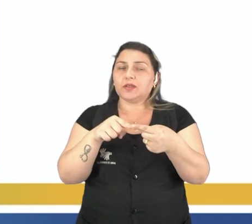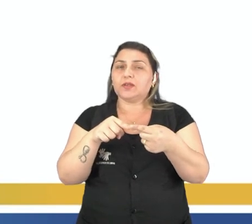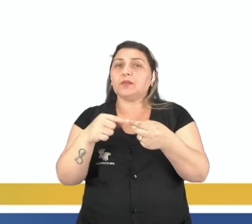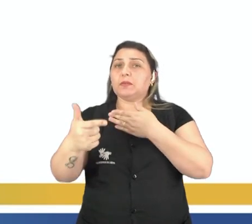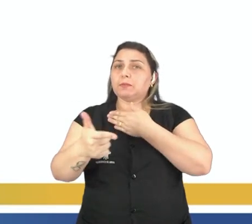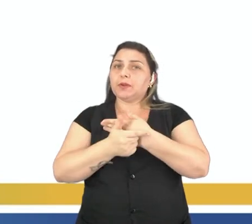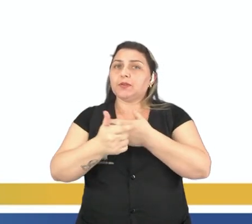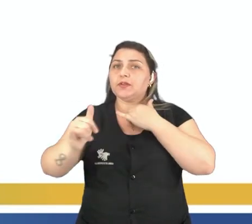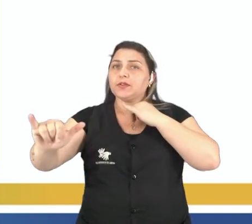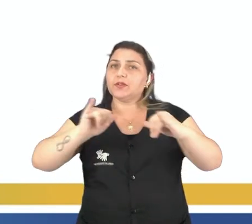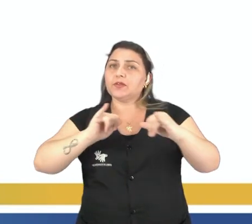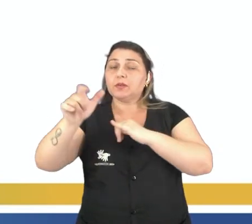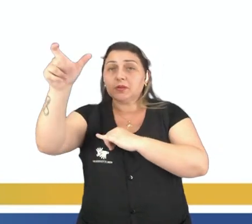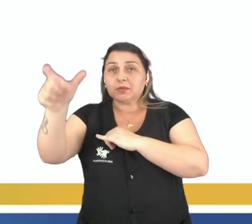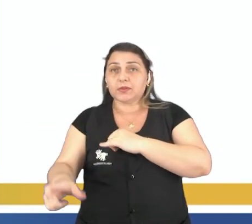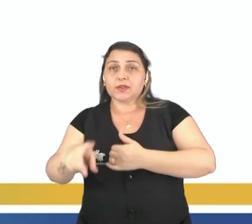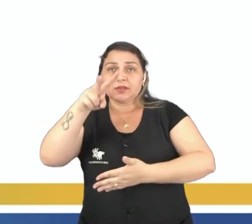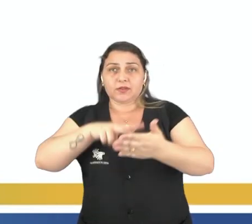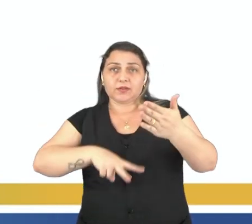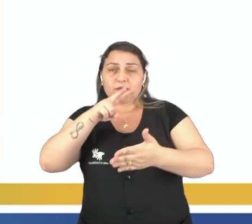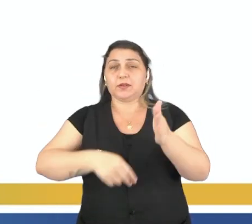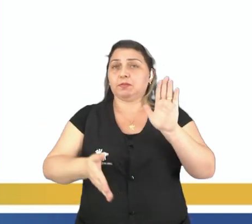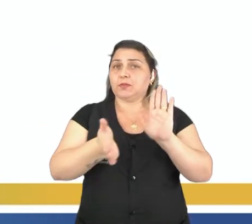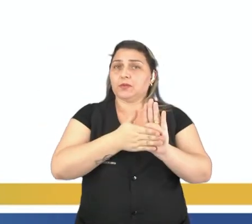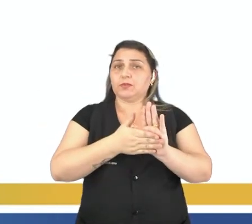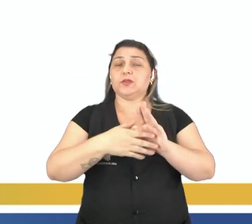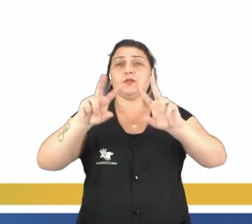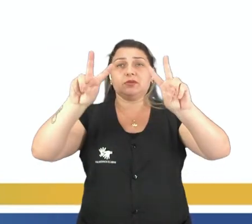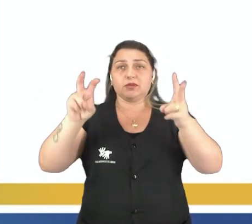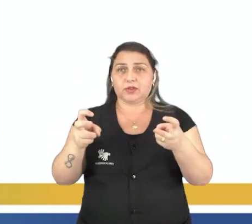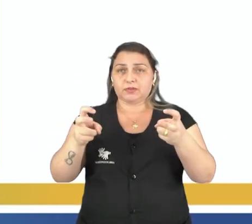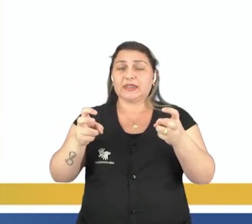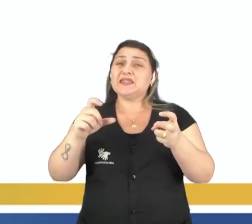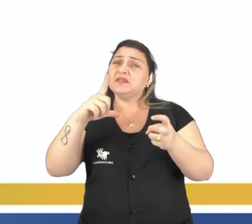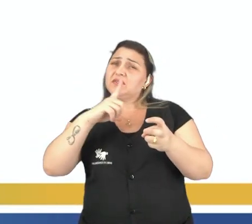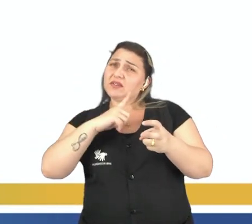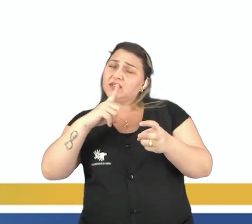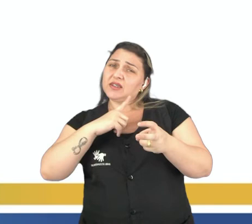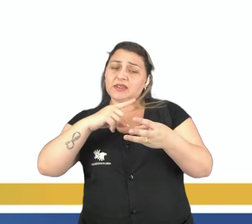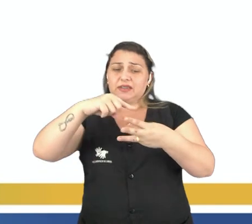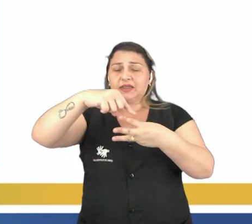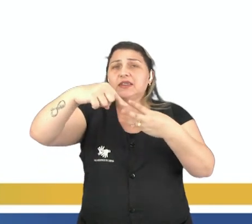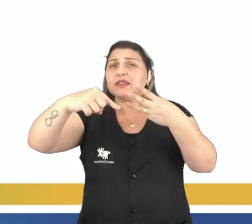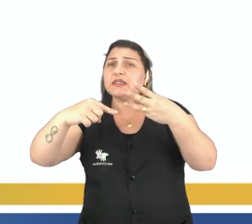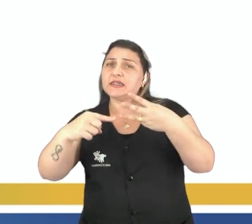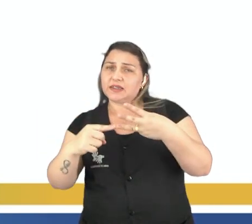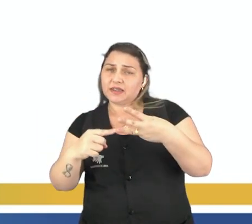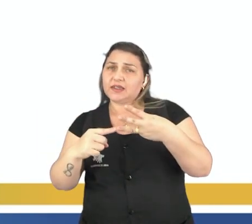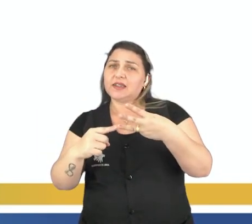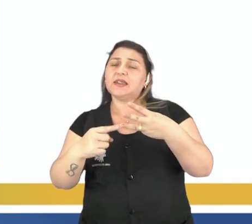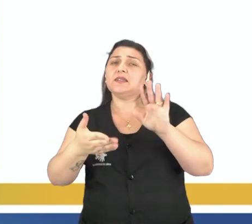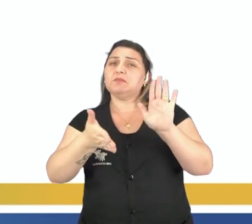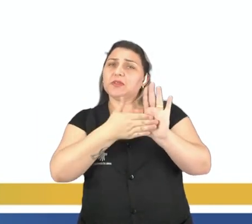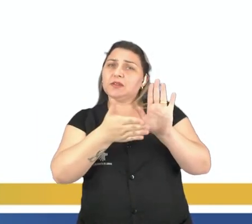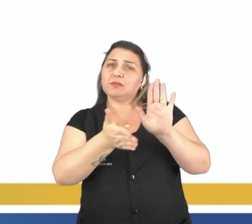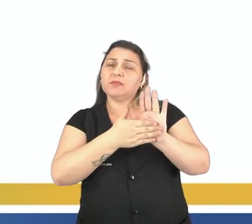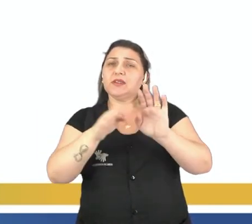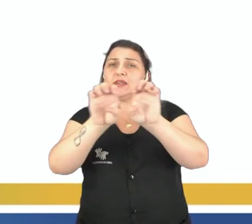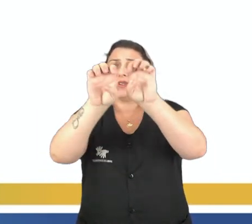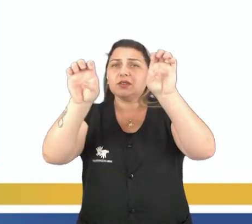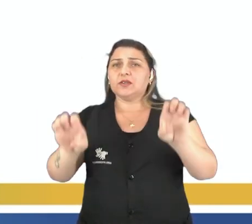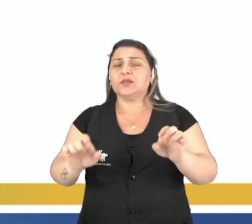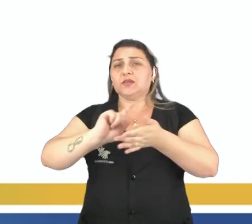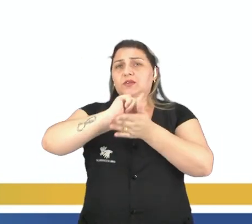papel de informar o leitor sobre o fato proposto no tema? Possui pelo menos 3 das partes propostas na estrutura